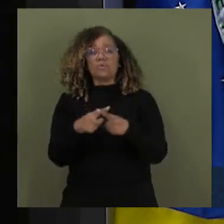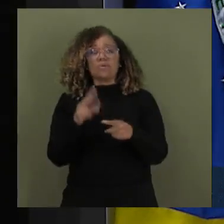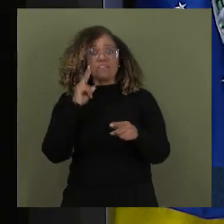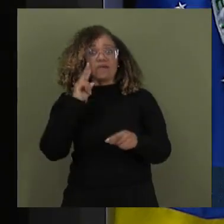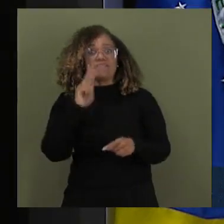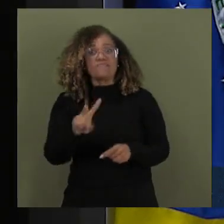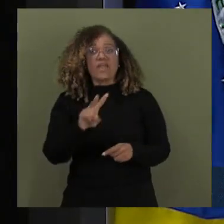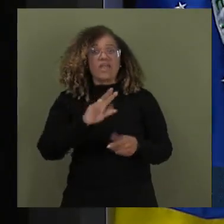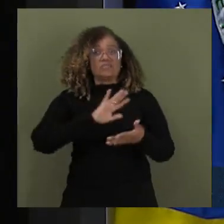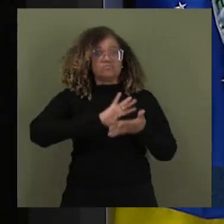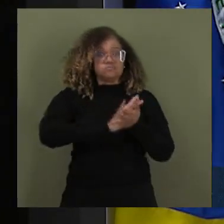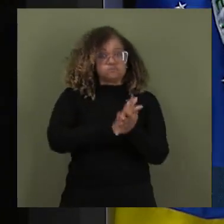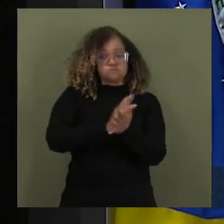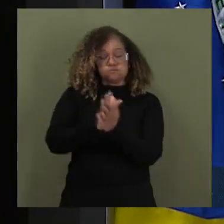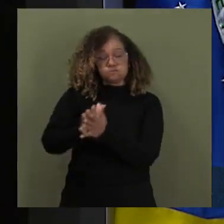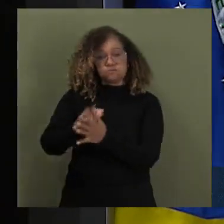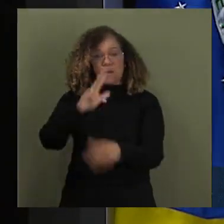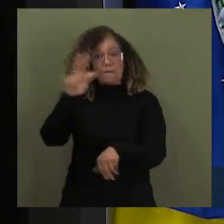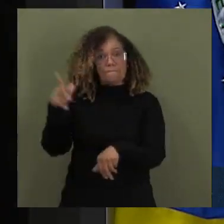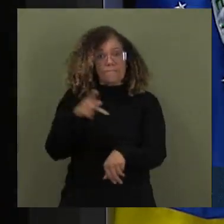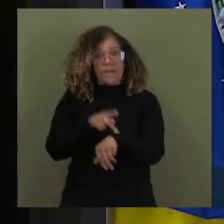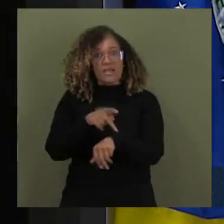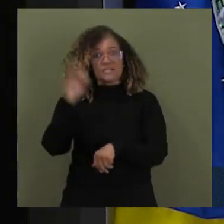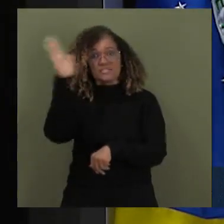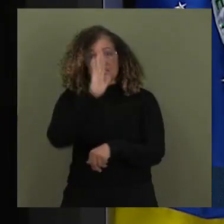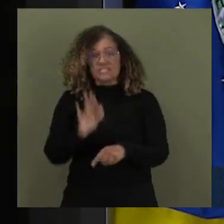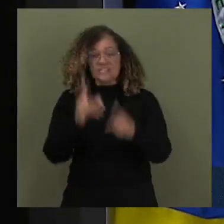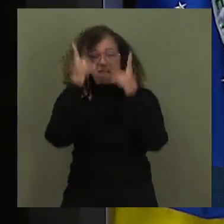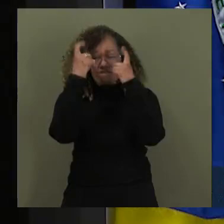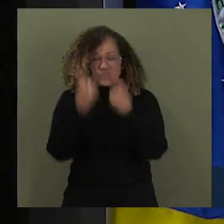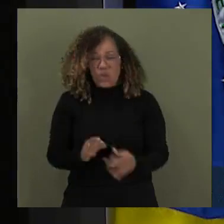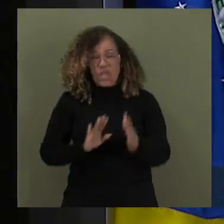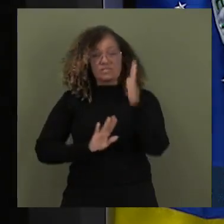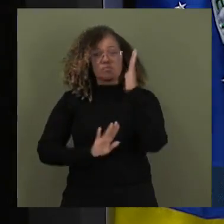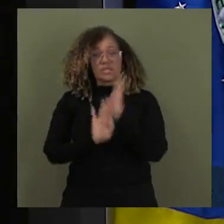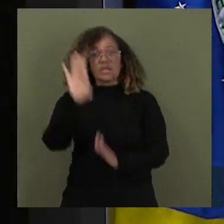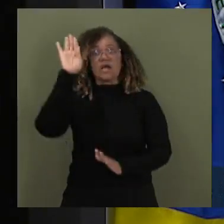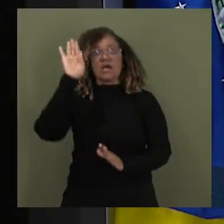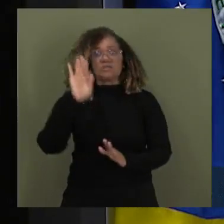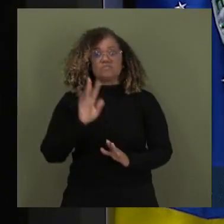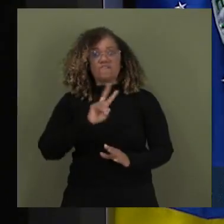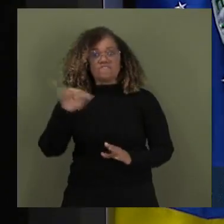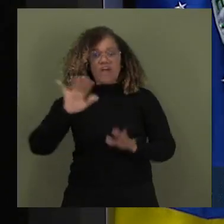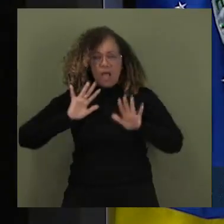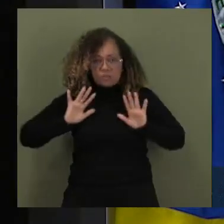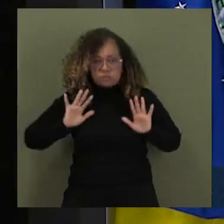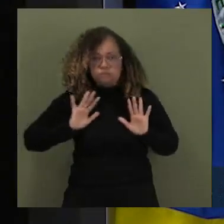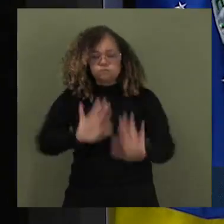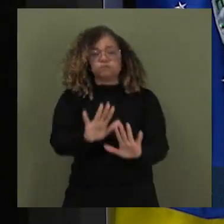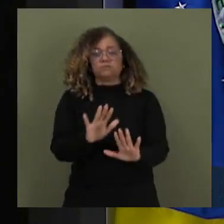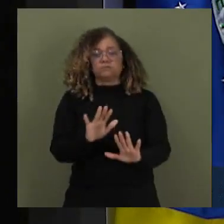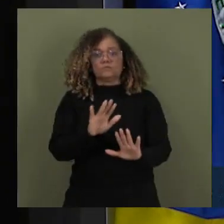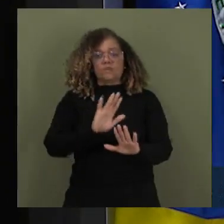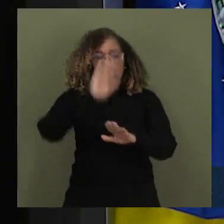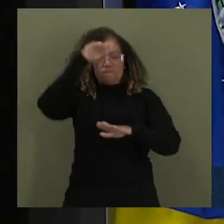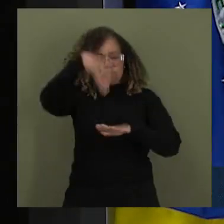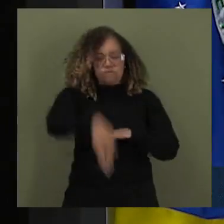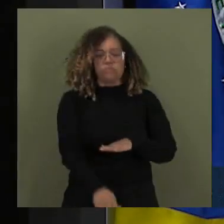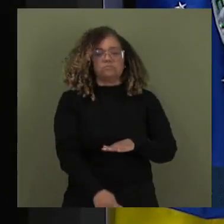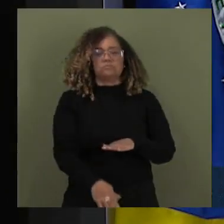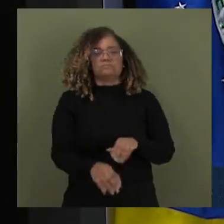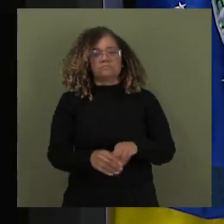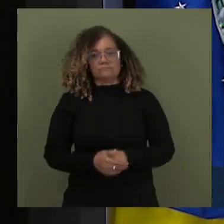estrago que está acontecendo na nação, a violência aumentando. Isso aqui vai empurrar o país no abismo final.